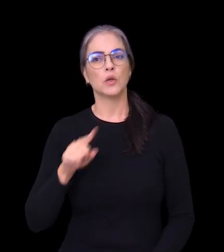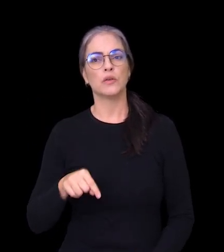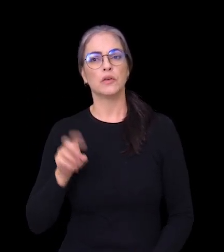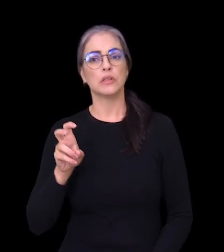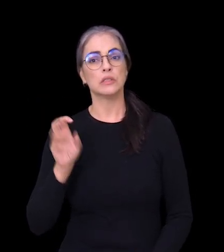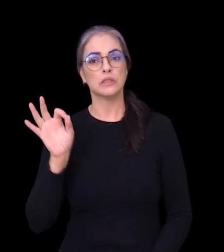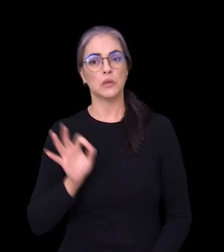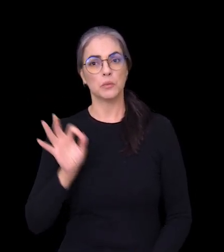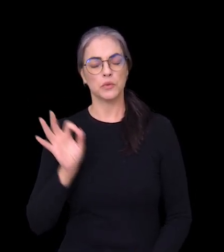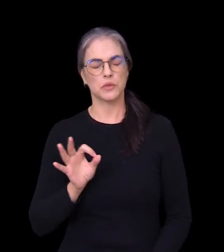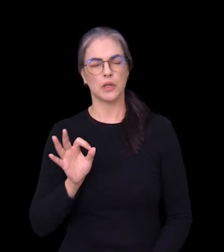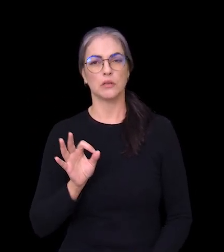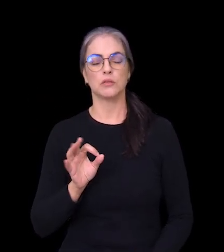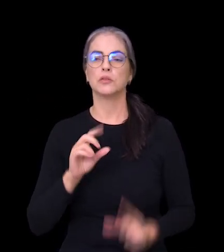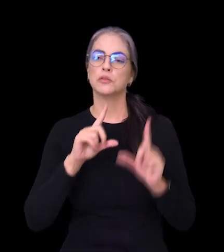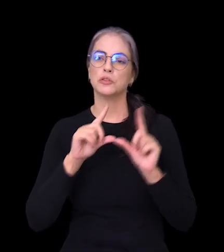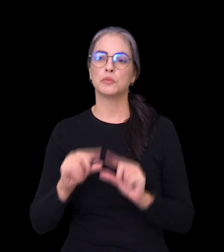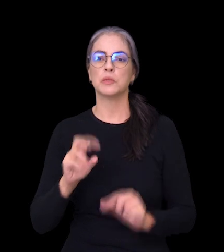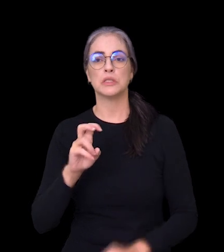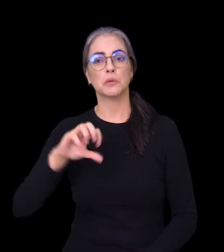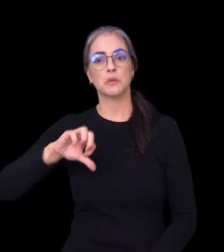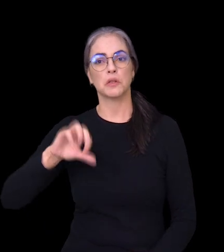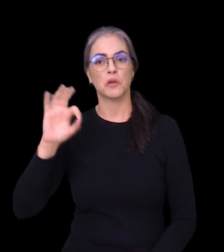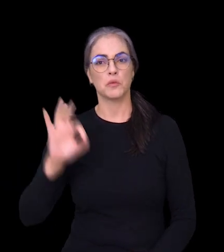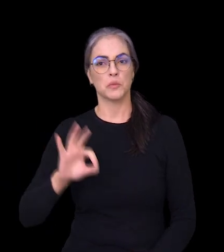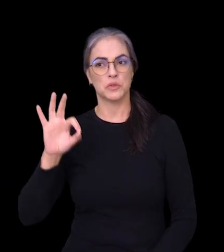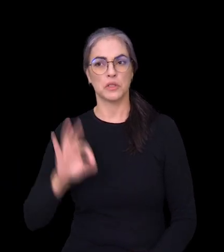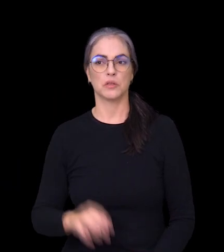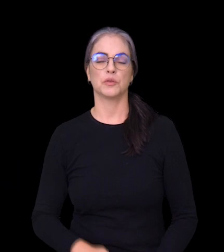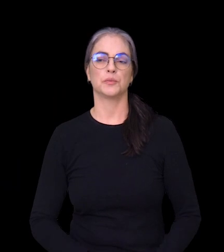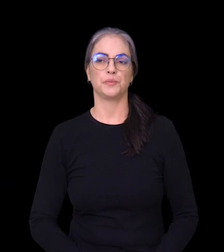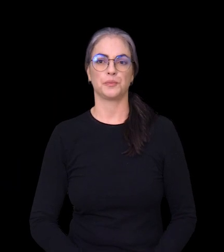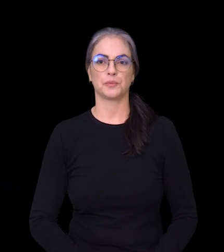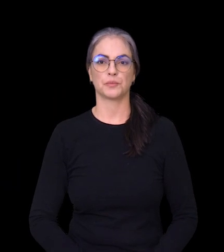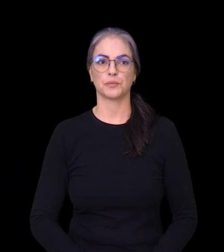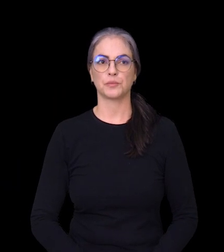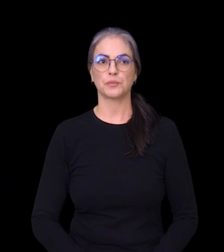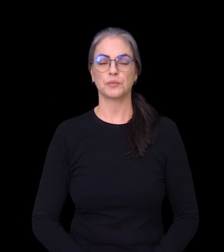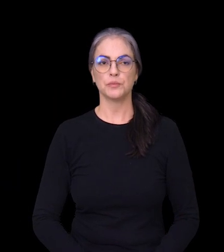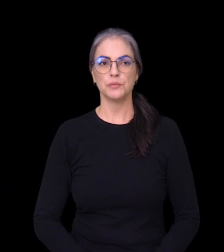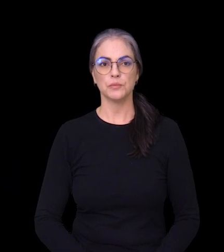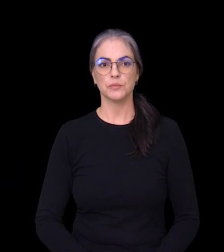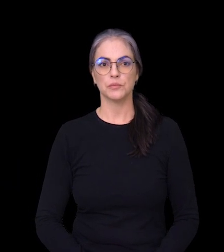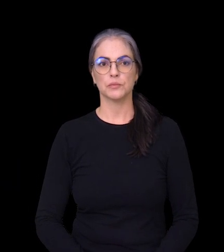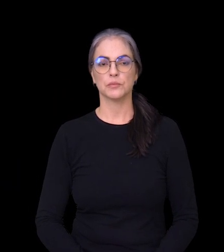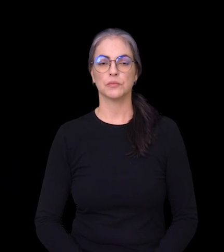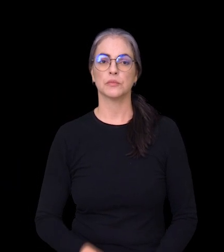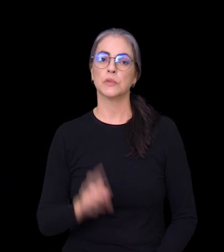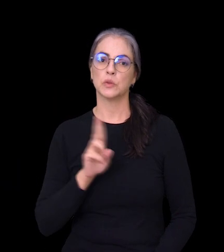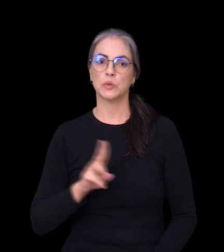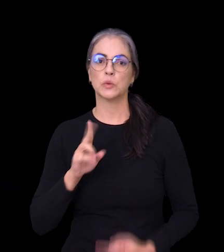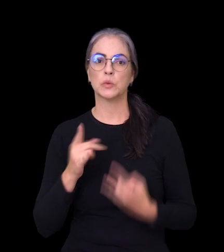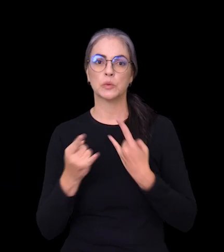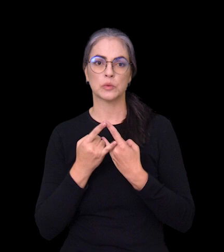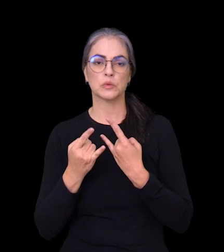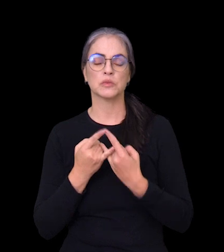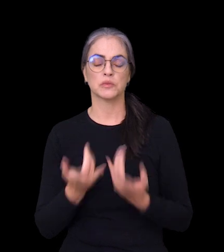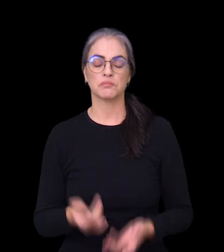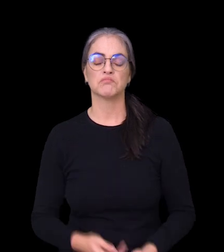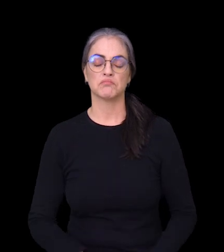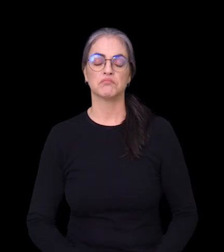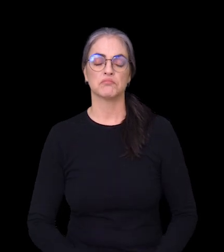72,5% e se reduziu para 59% do uso dos estudantes pela camisinha, nos